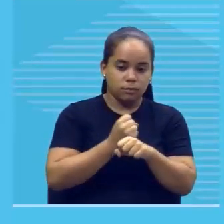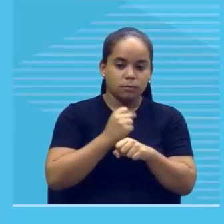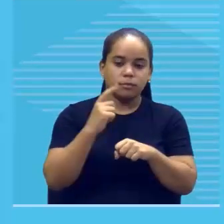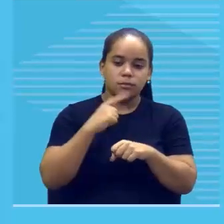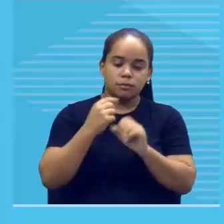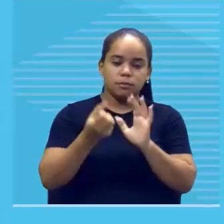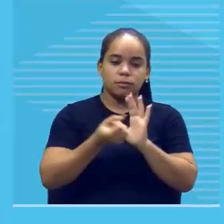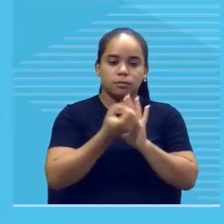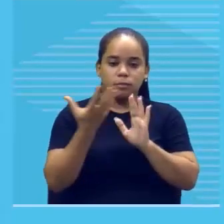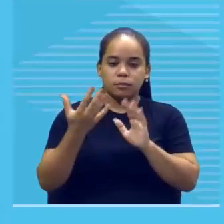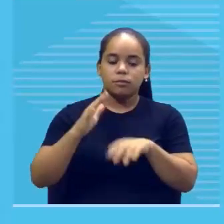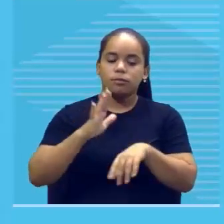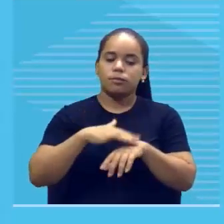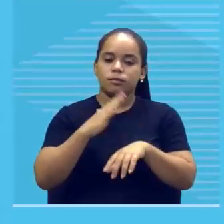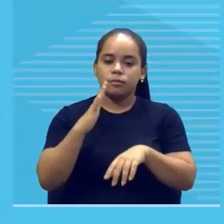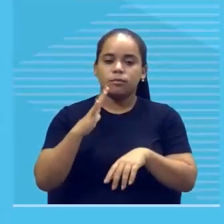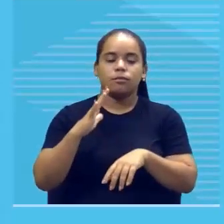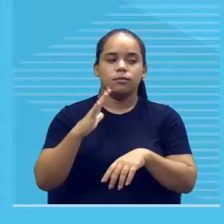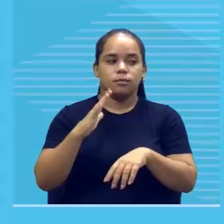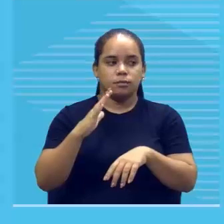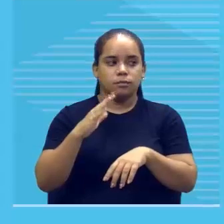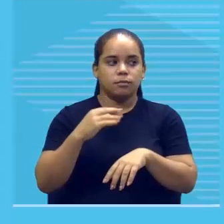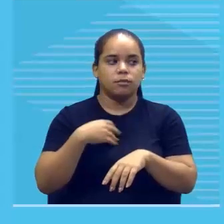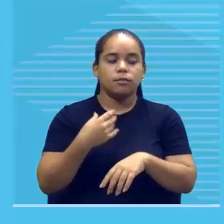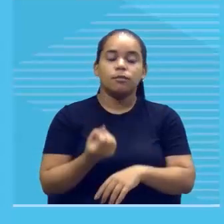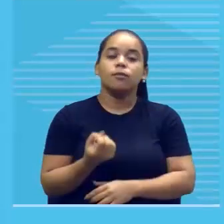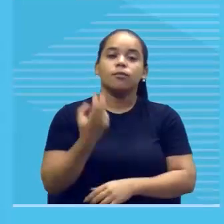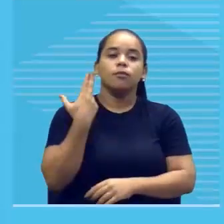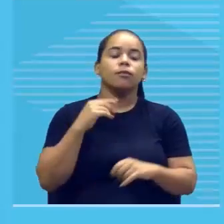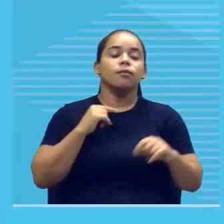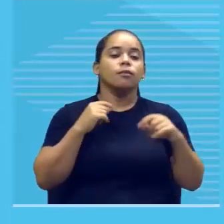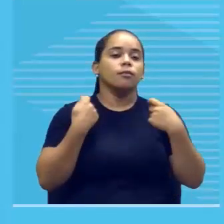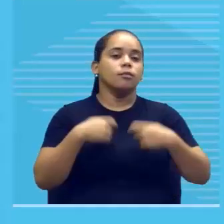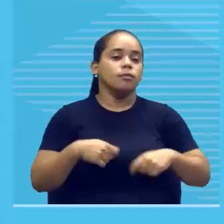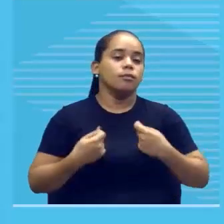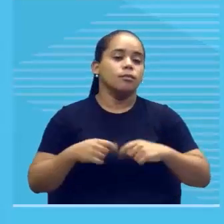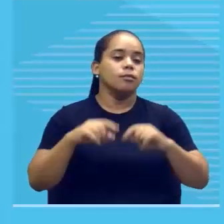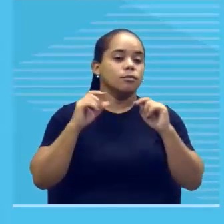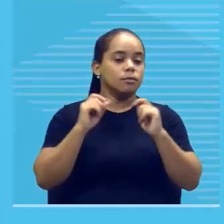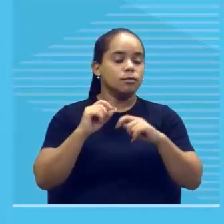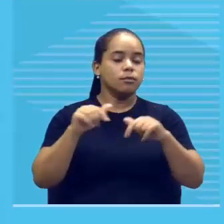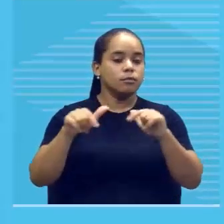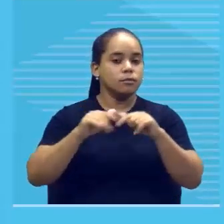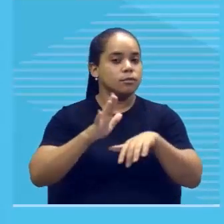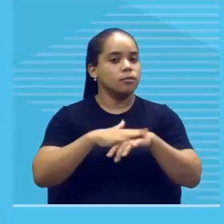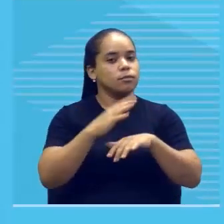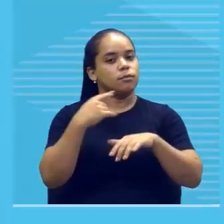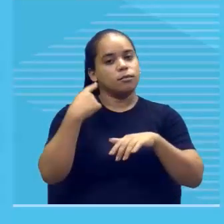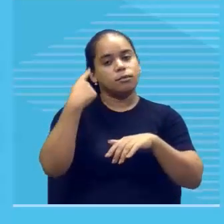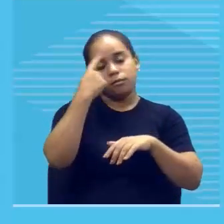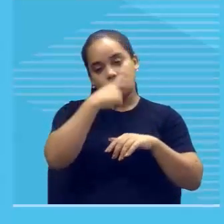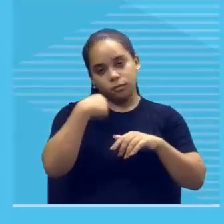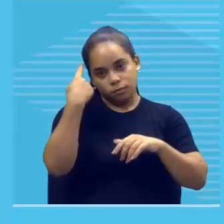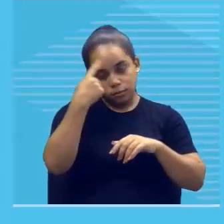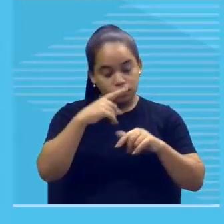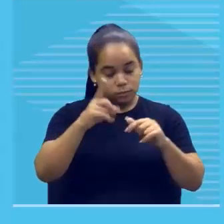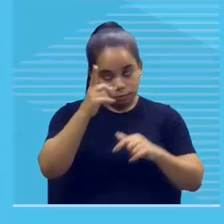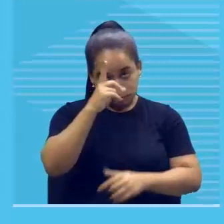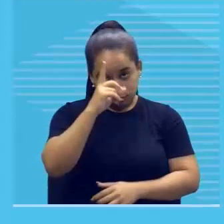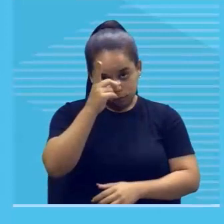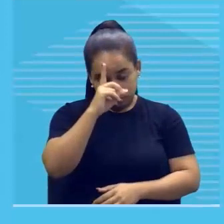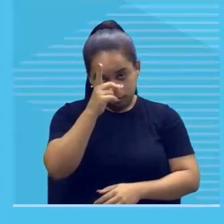eu tenho uma quantidade de dias maior eu vou precisar trabalhar mais horas todo dia